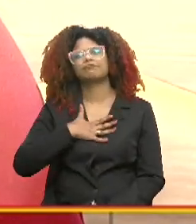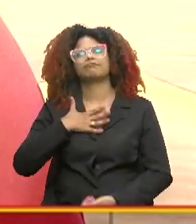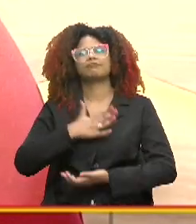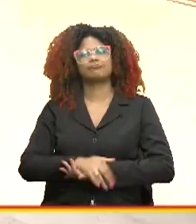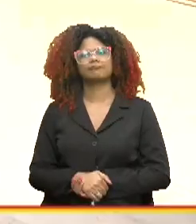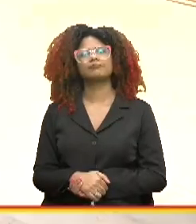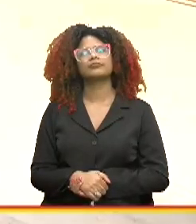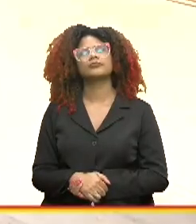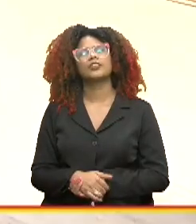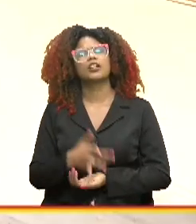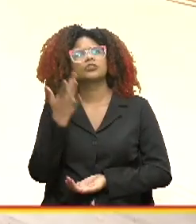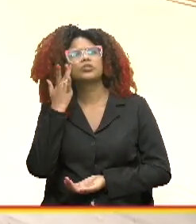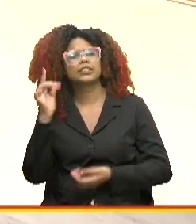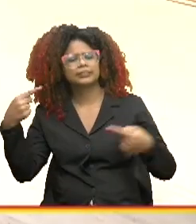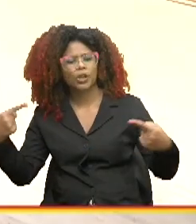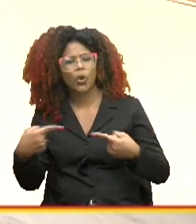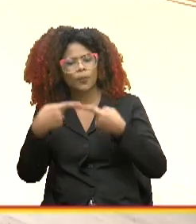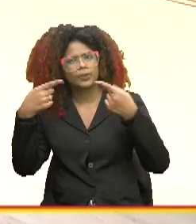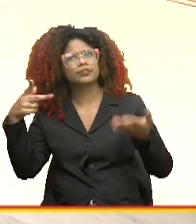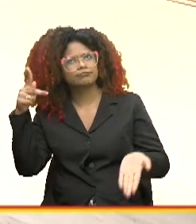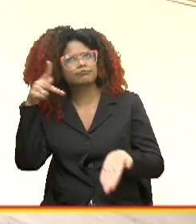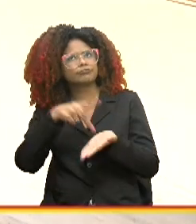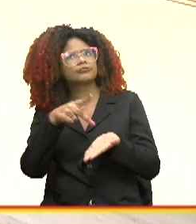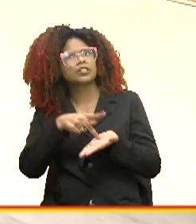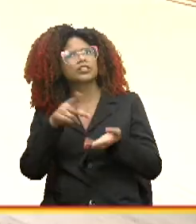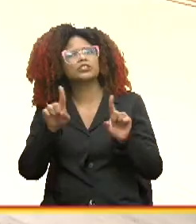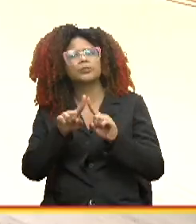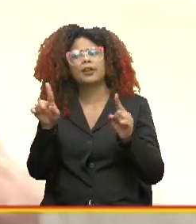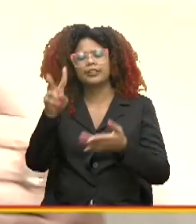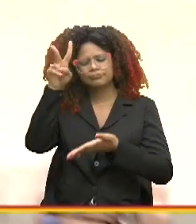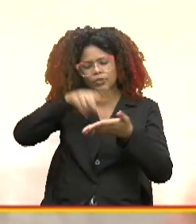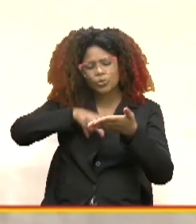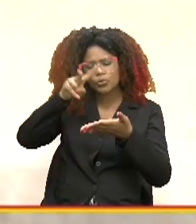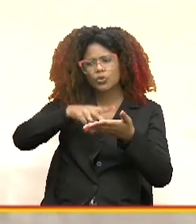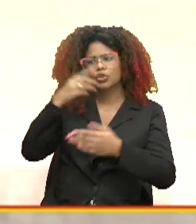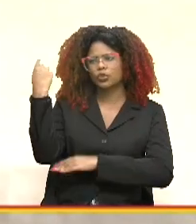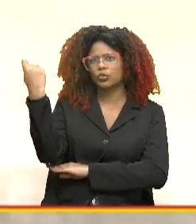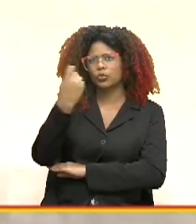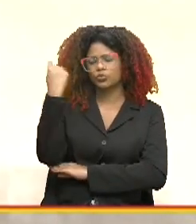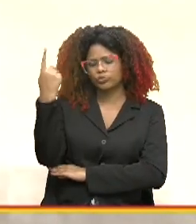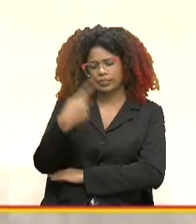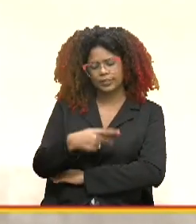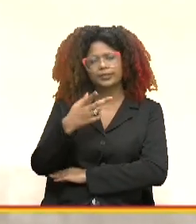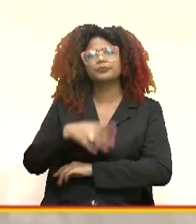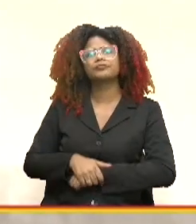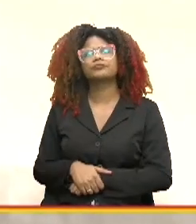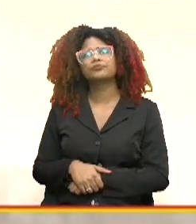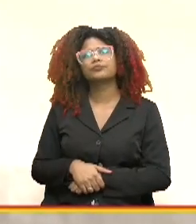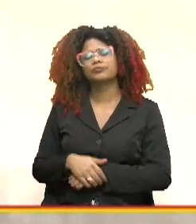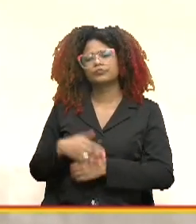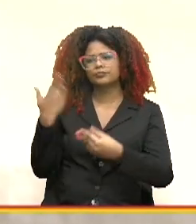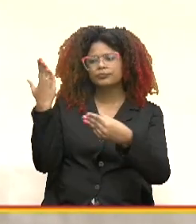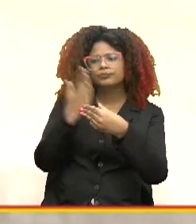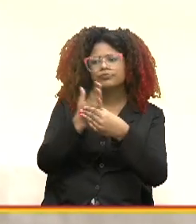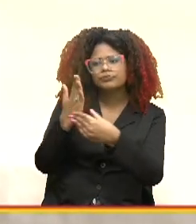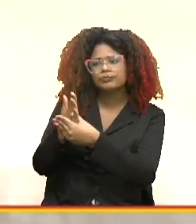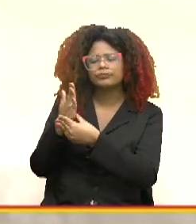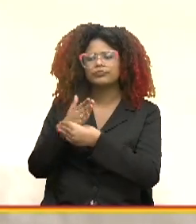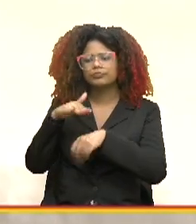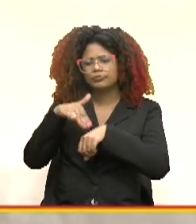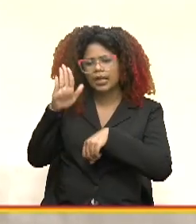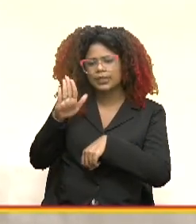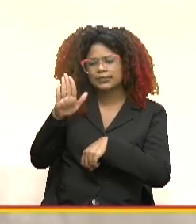sei se corresponde a realidade mas eu li que no Rio Grande do Sul né os processos eles são